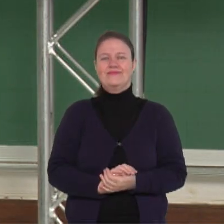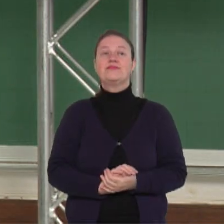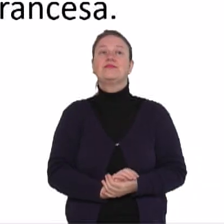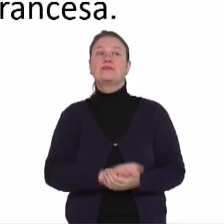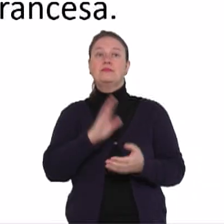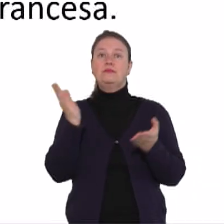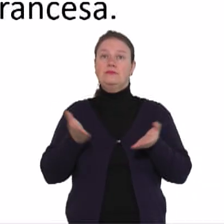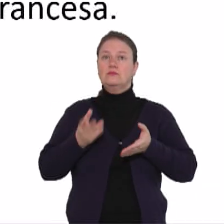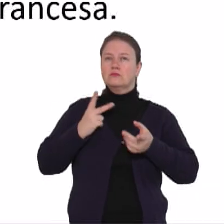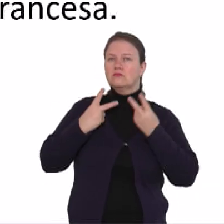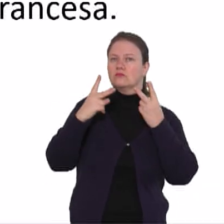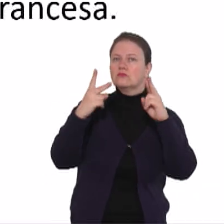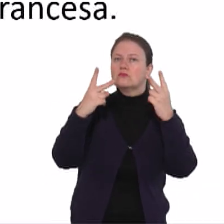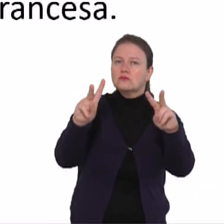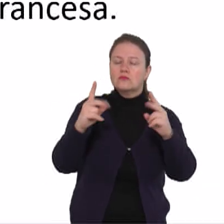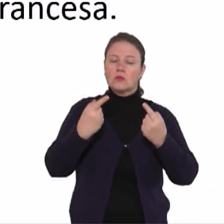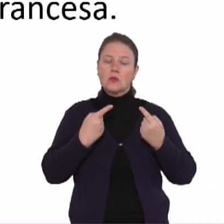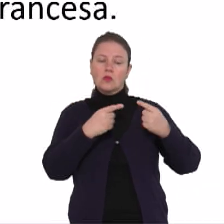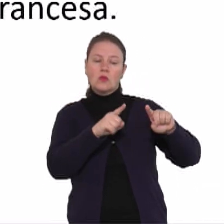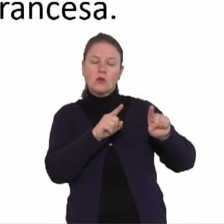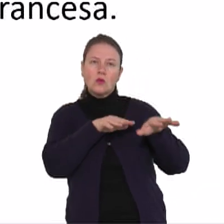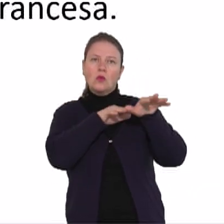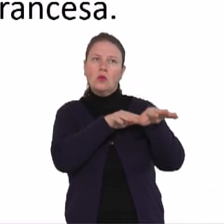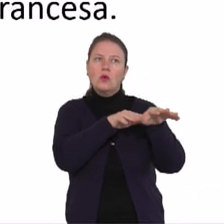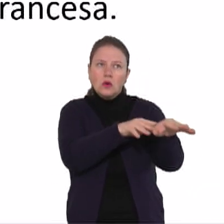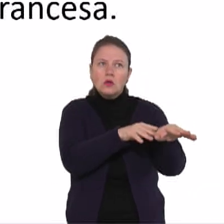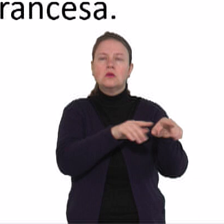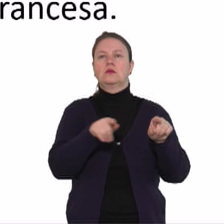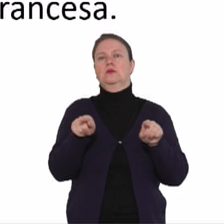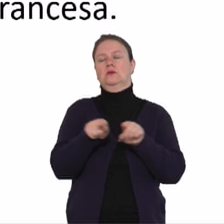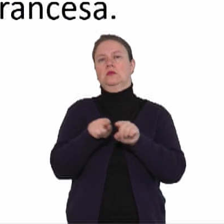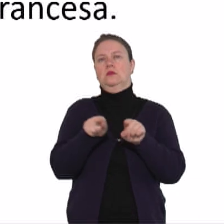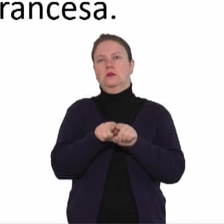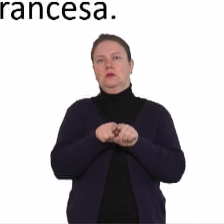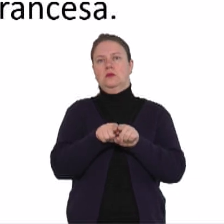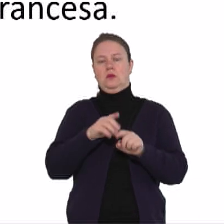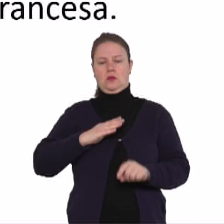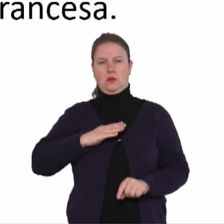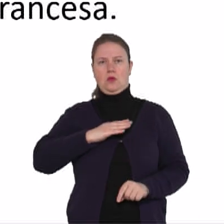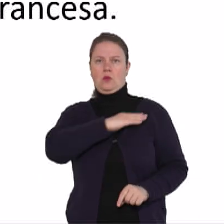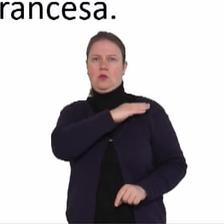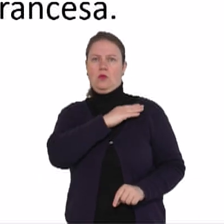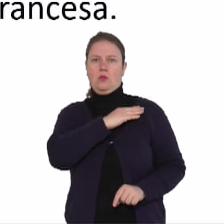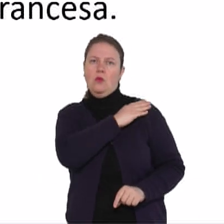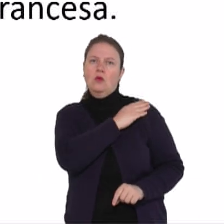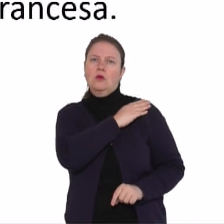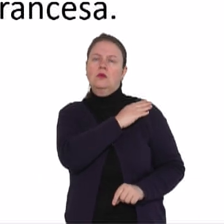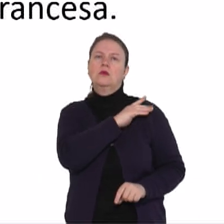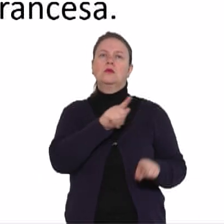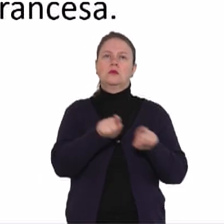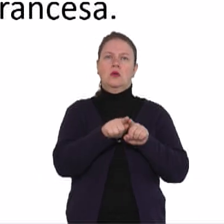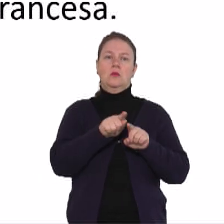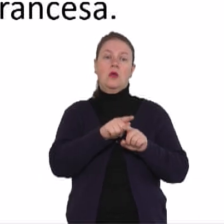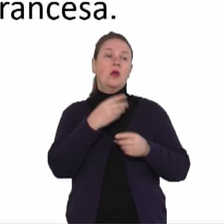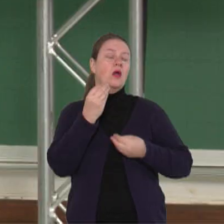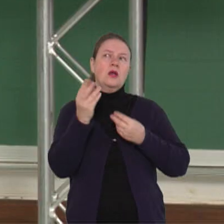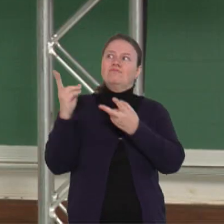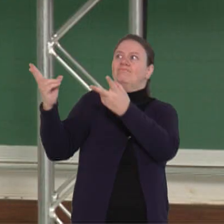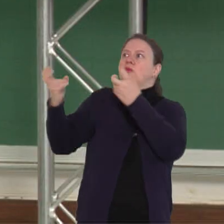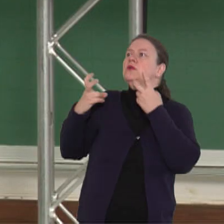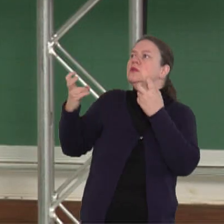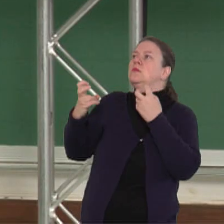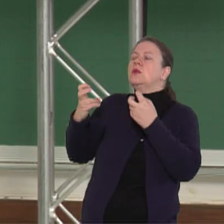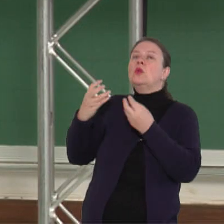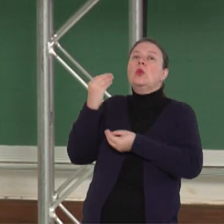aqui, suas vitórias foram contra o exército dos monarquistas absolutistas. Bonaparte era visto como salvador da pátria francesa. E essa